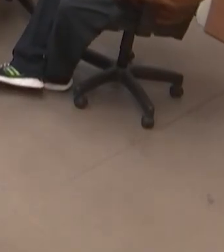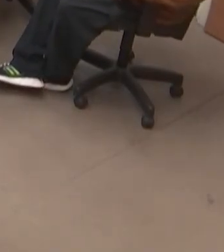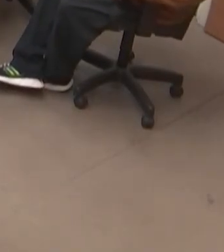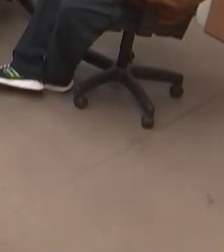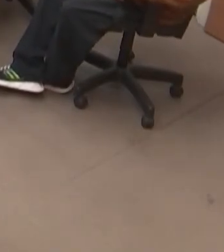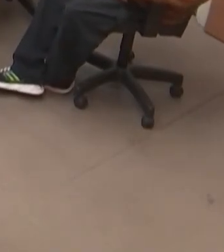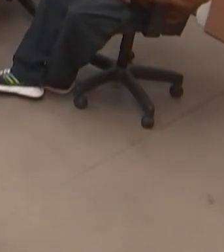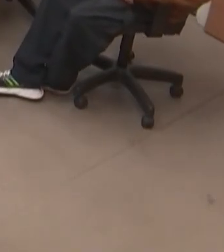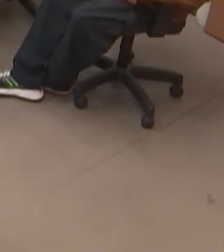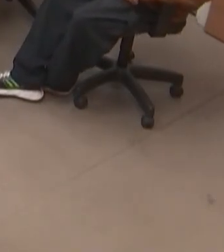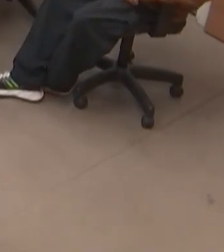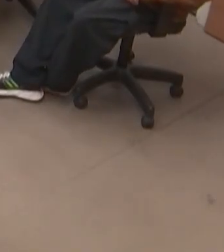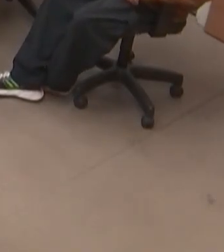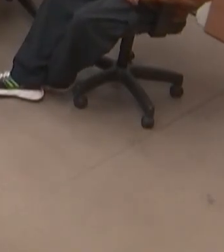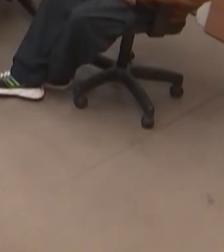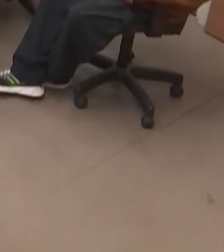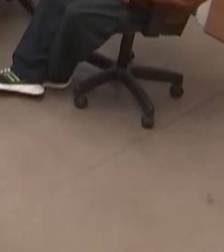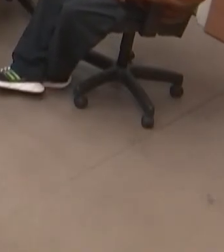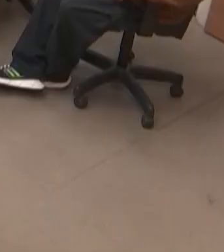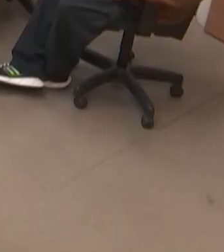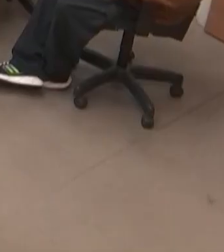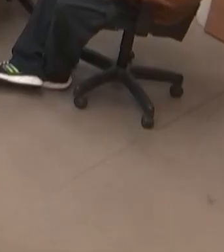no surf.